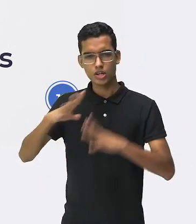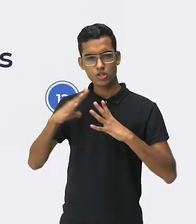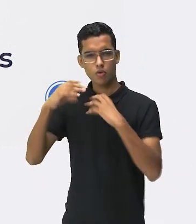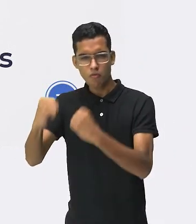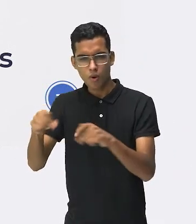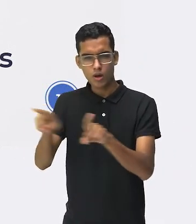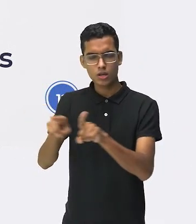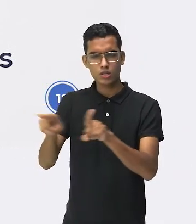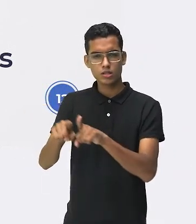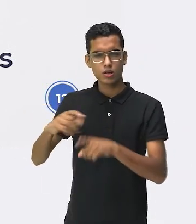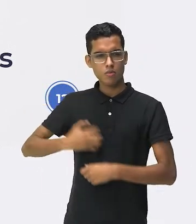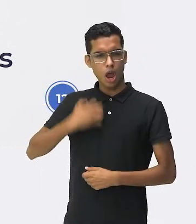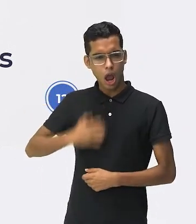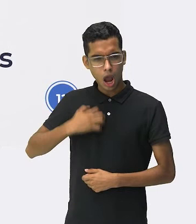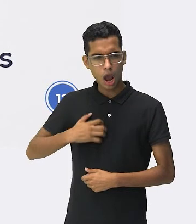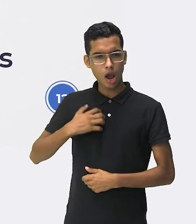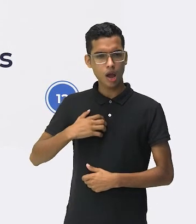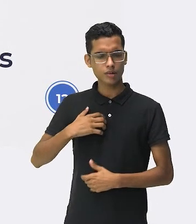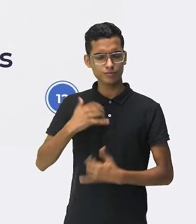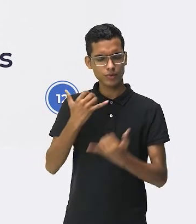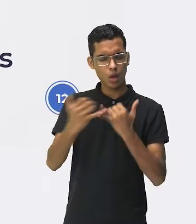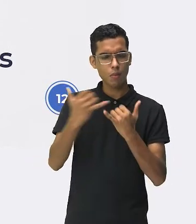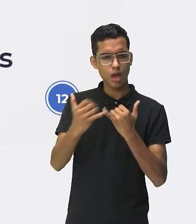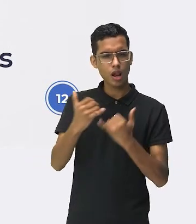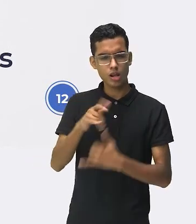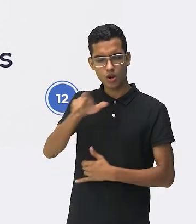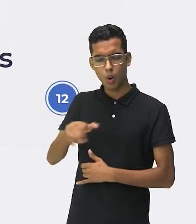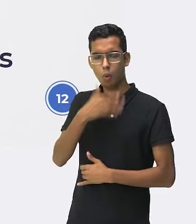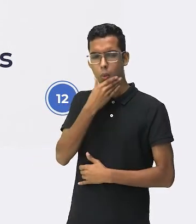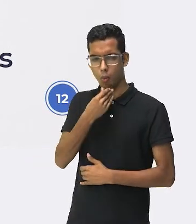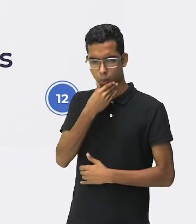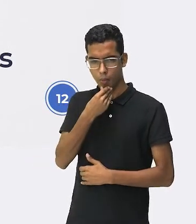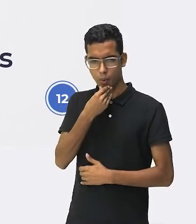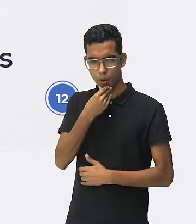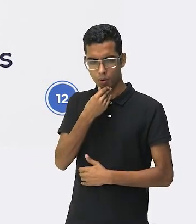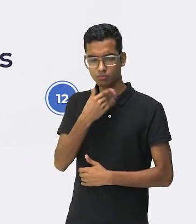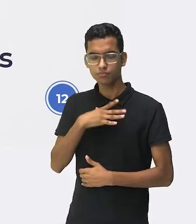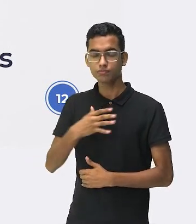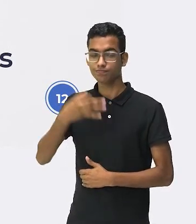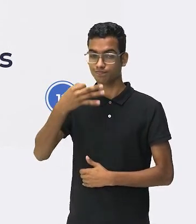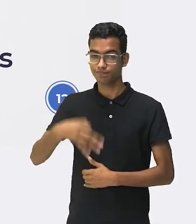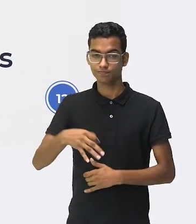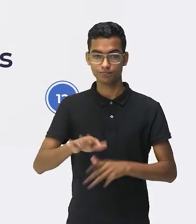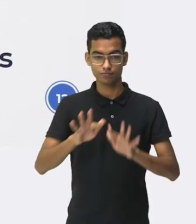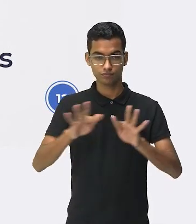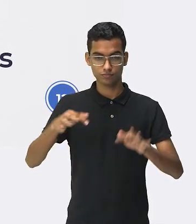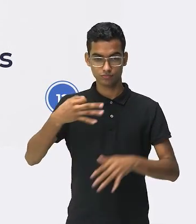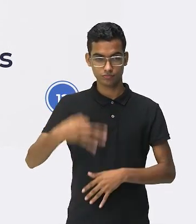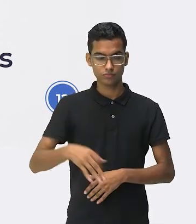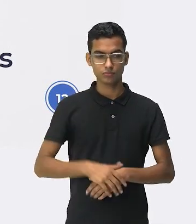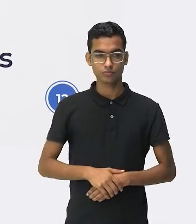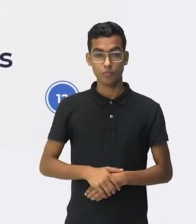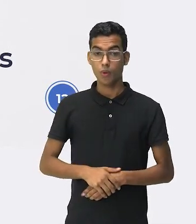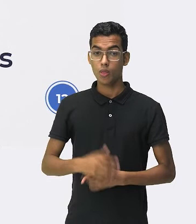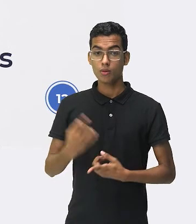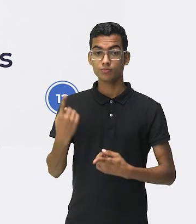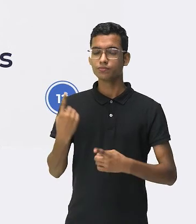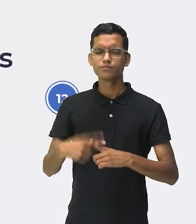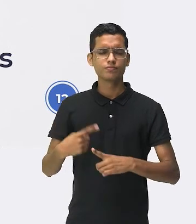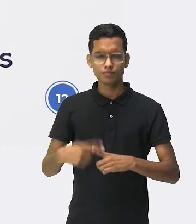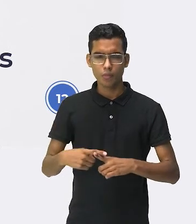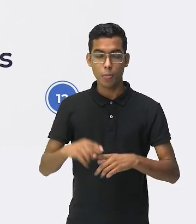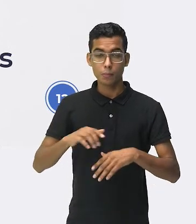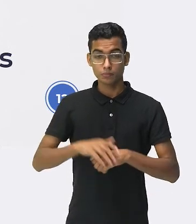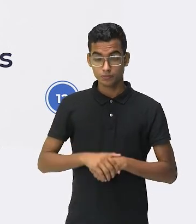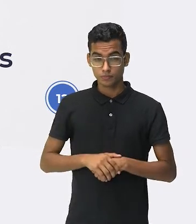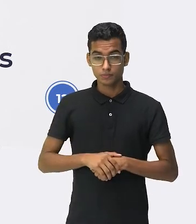ao papel masculino. Isso está correto? Está correto, certo? Sabe por quê? Olha só. Tudo que